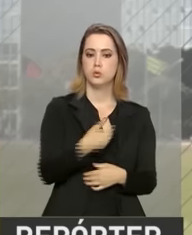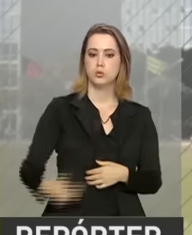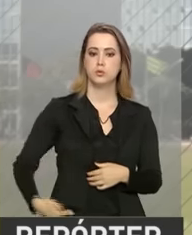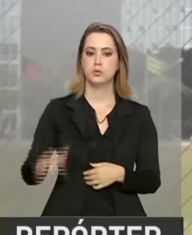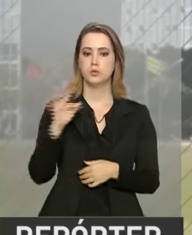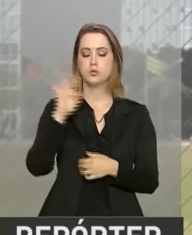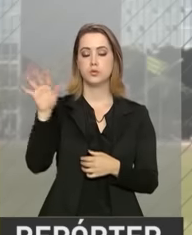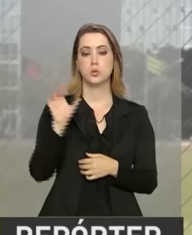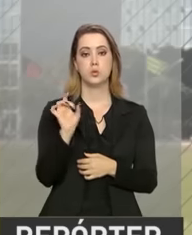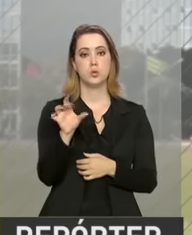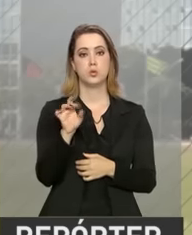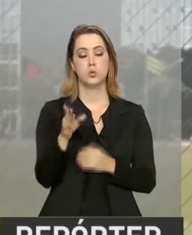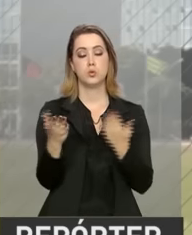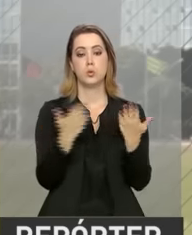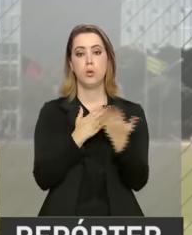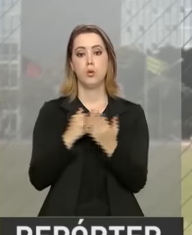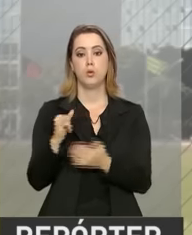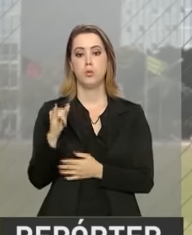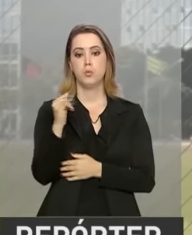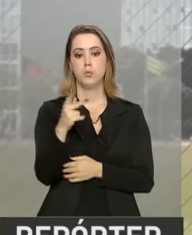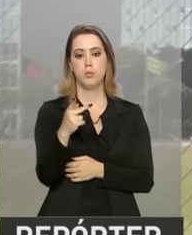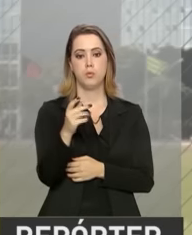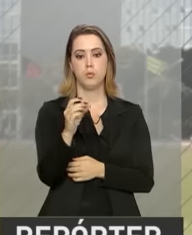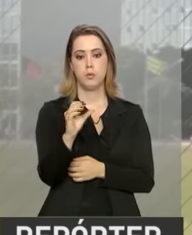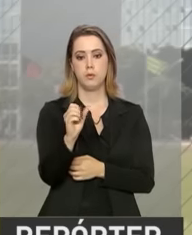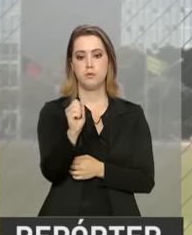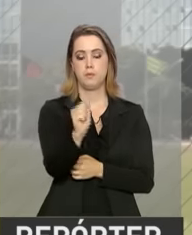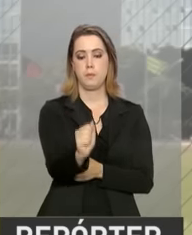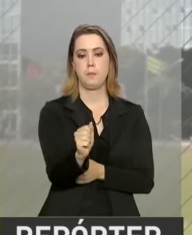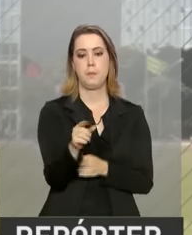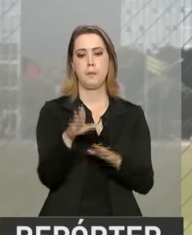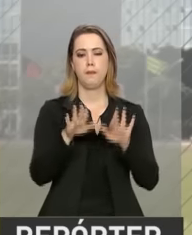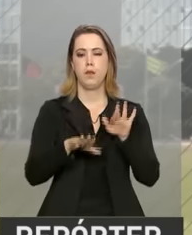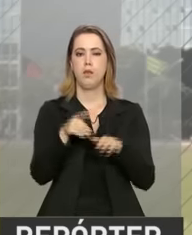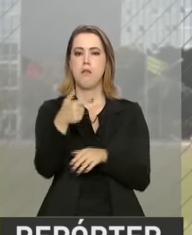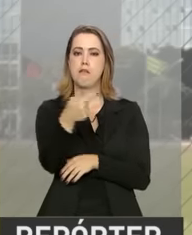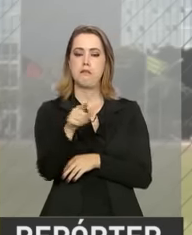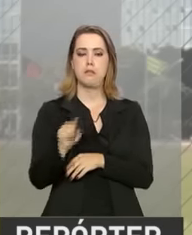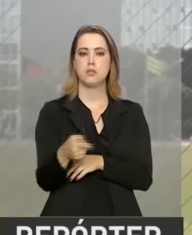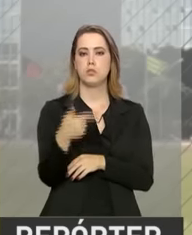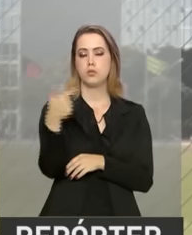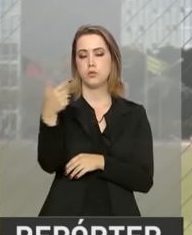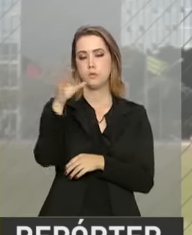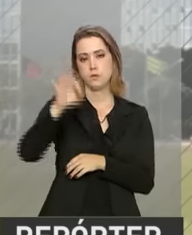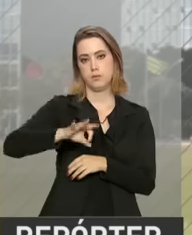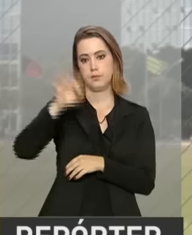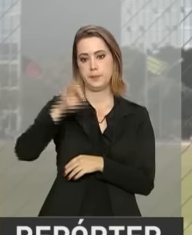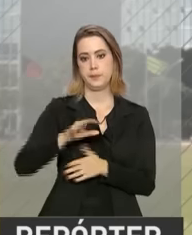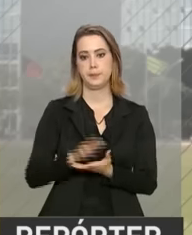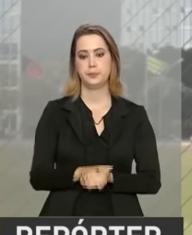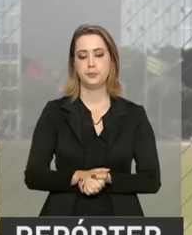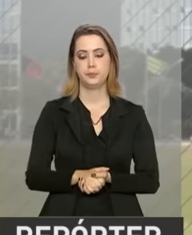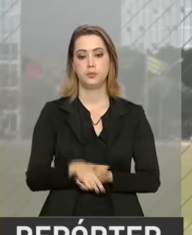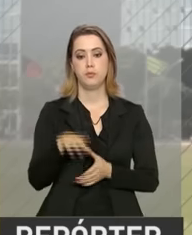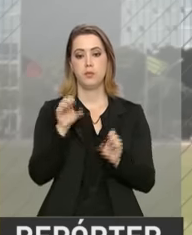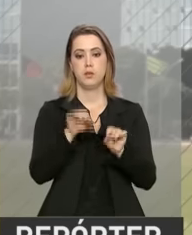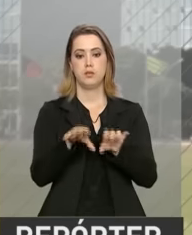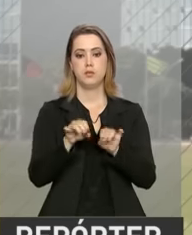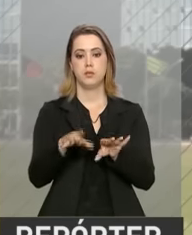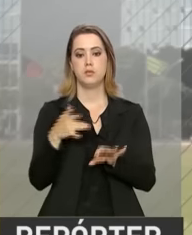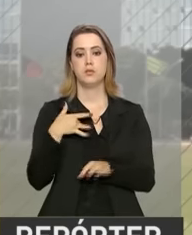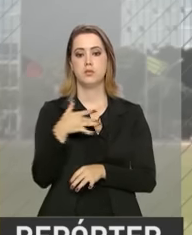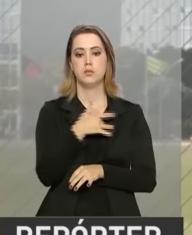aumentar os gastos pelo IPCA previsto para 2016, que é de 7,2%. Educação e